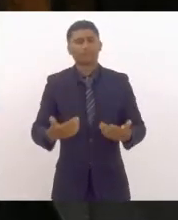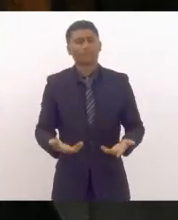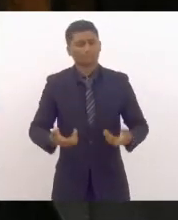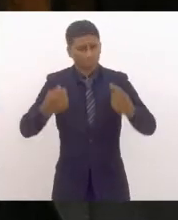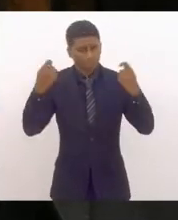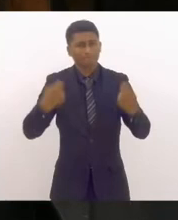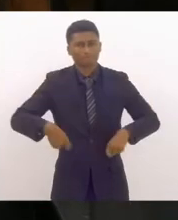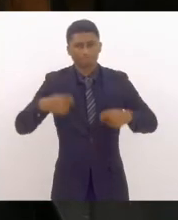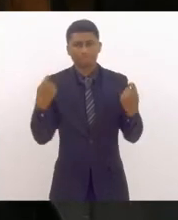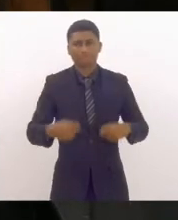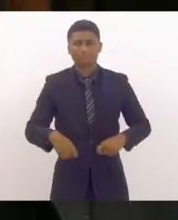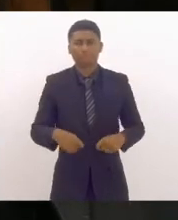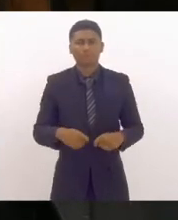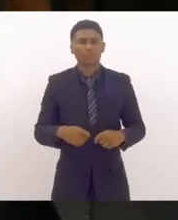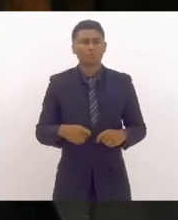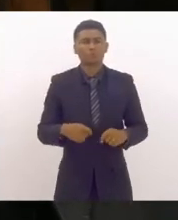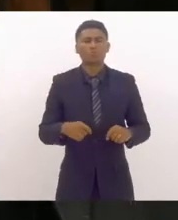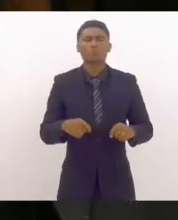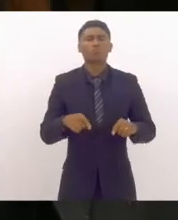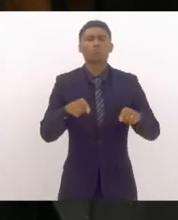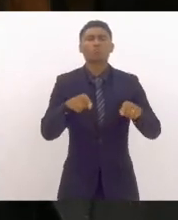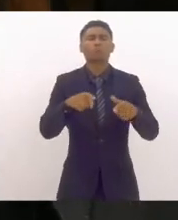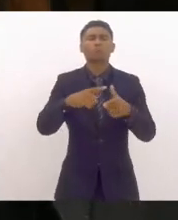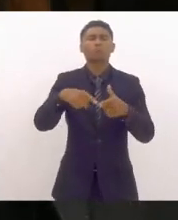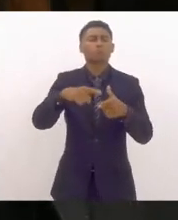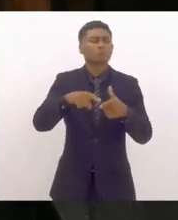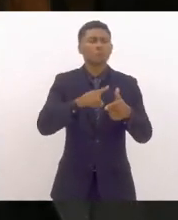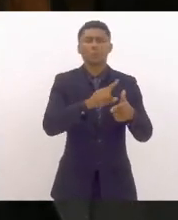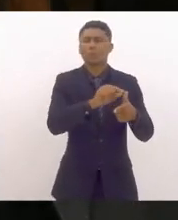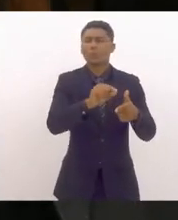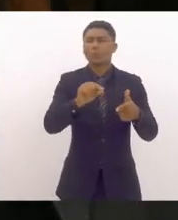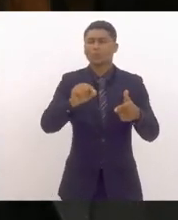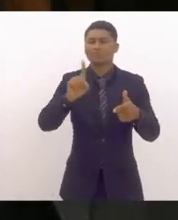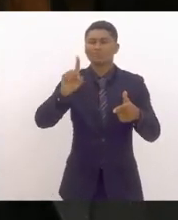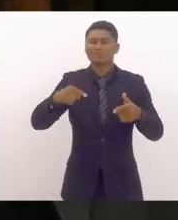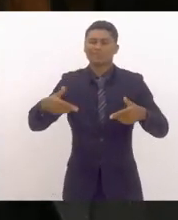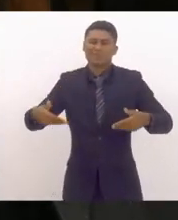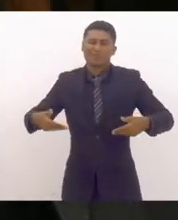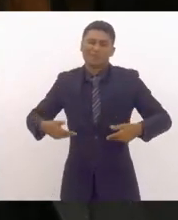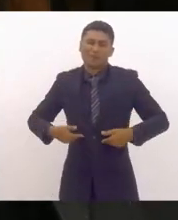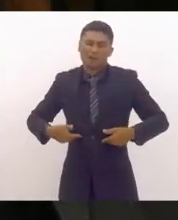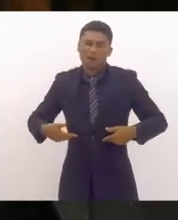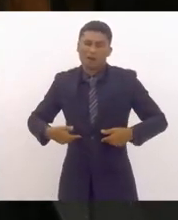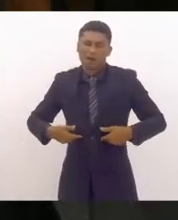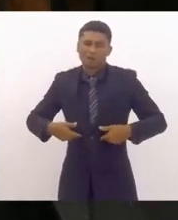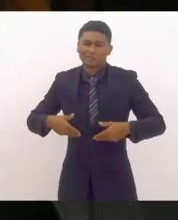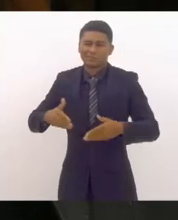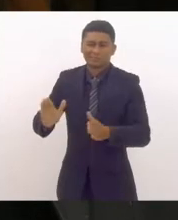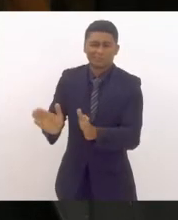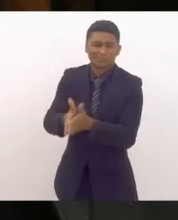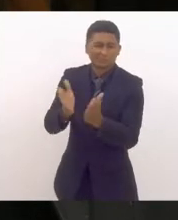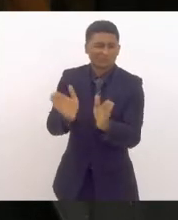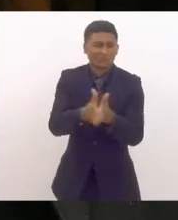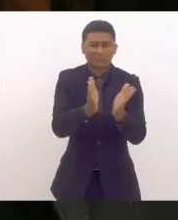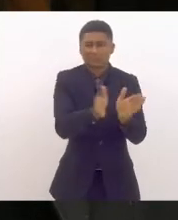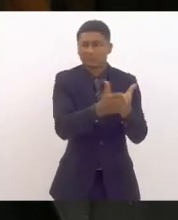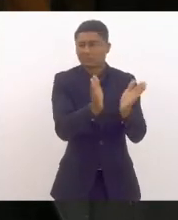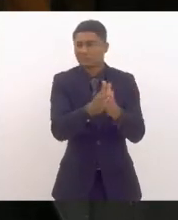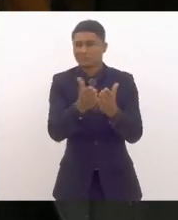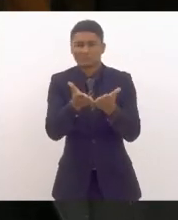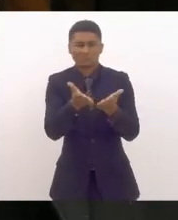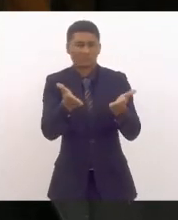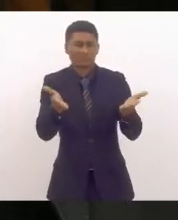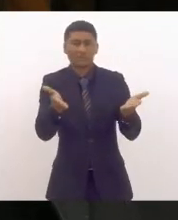poder público e eu me refiro a fome a extrema pobreza EA miséria aumentaram